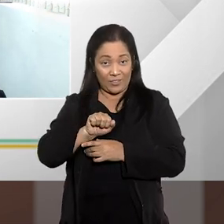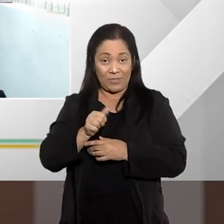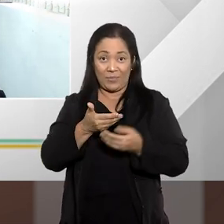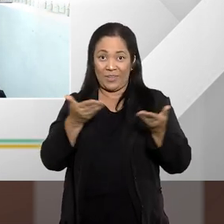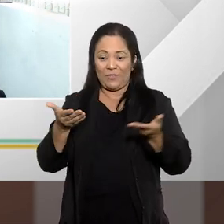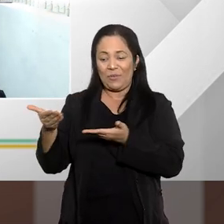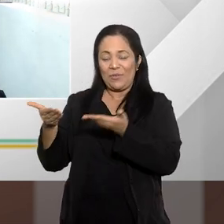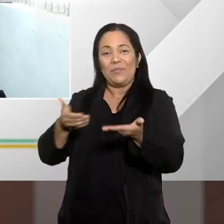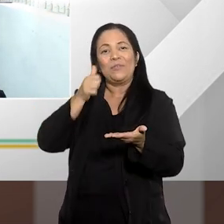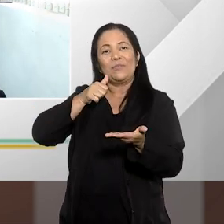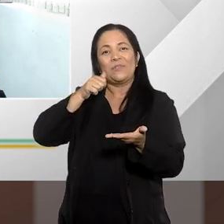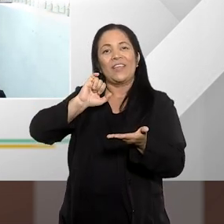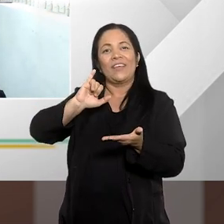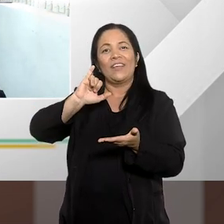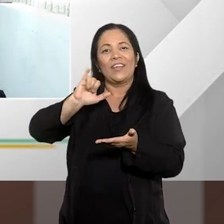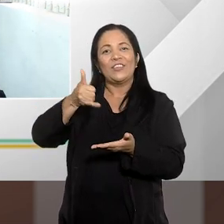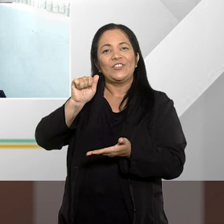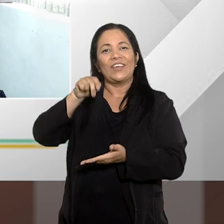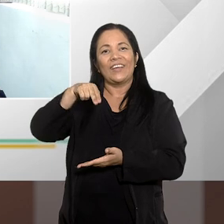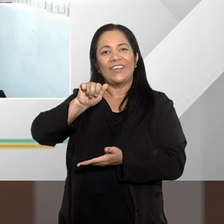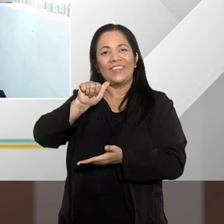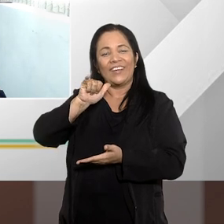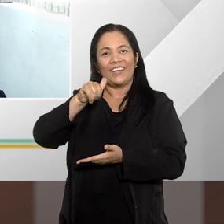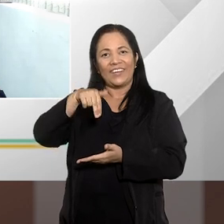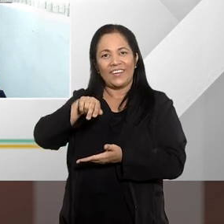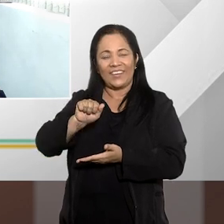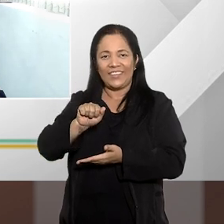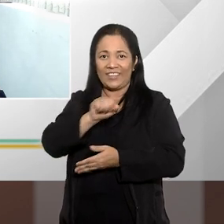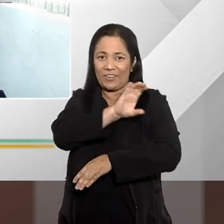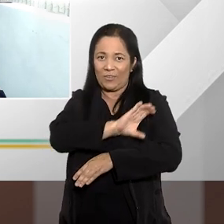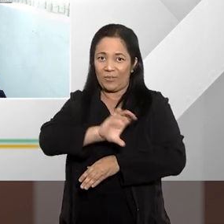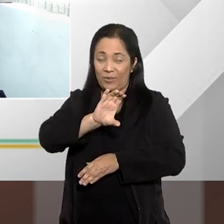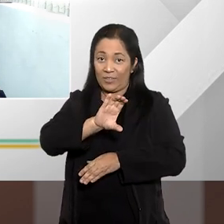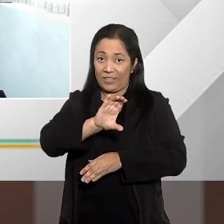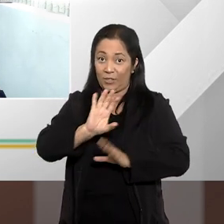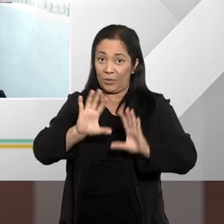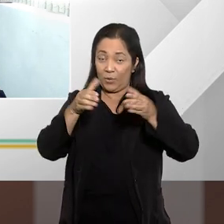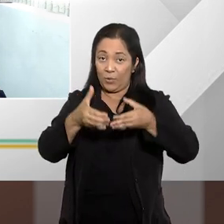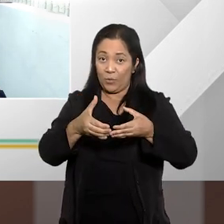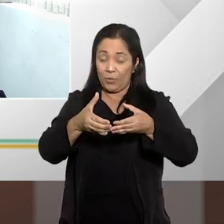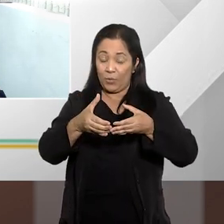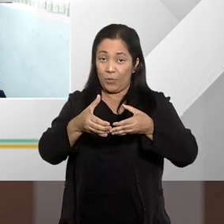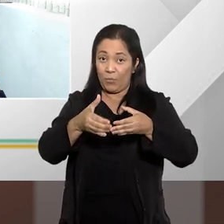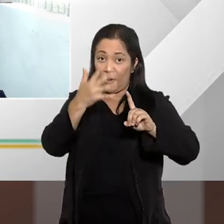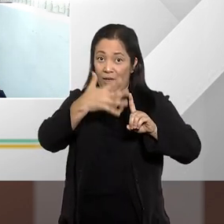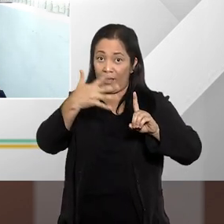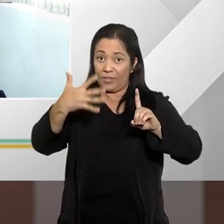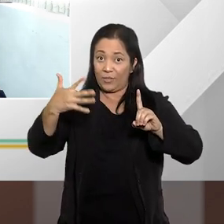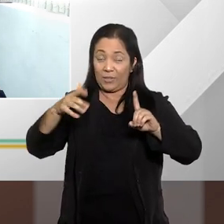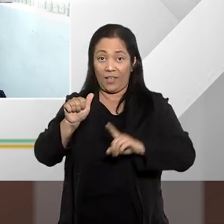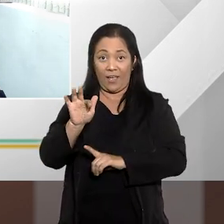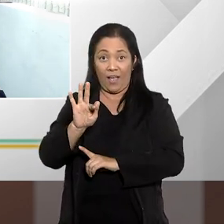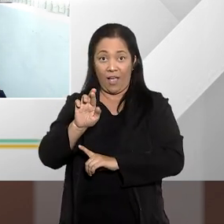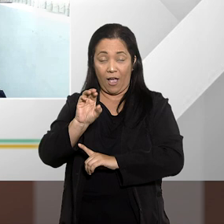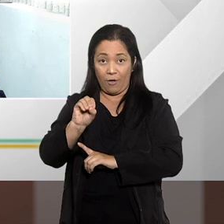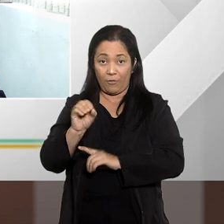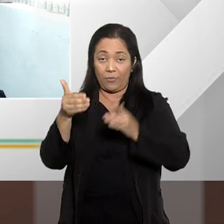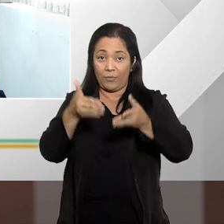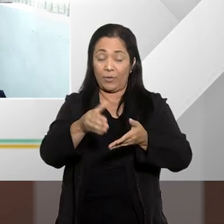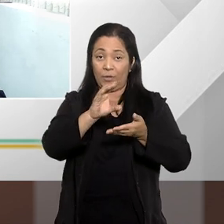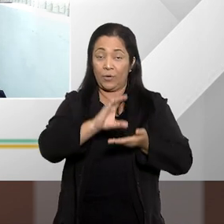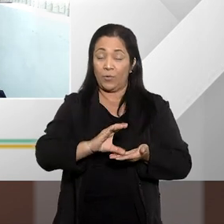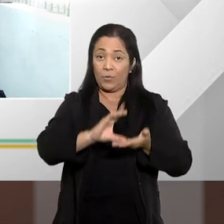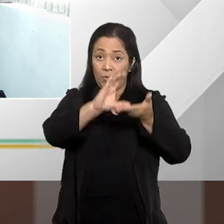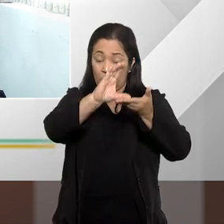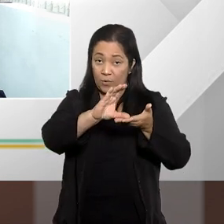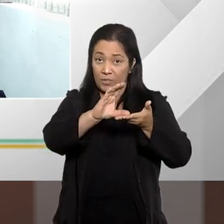minha convidada, Janaína Oliveira, que coordena a rede Afro-LGBT e preside o Conselho Nacional de Direitos das